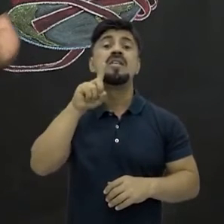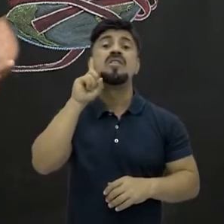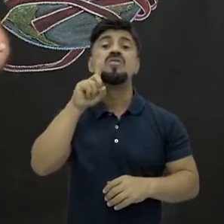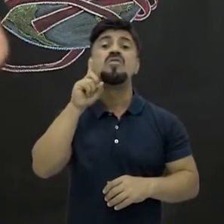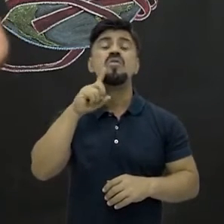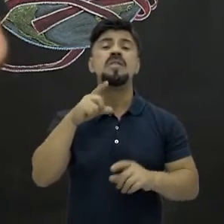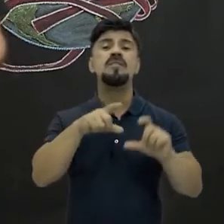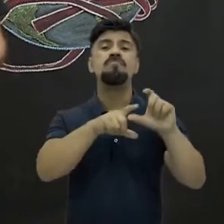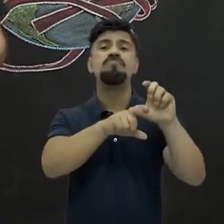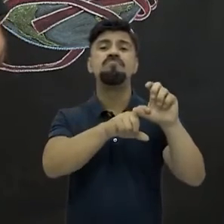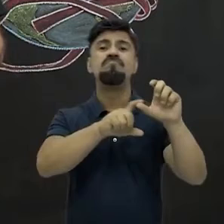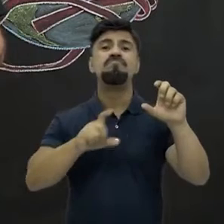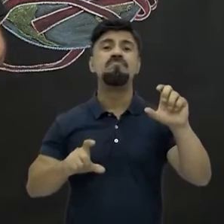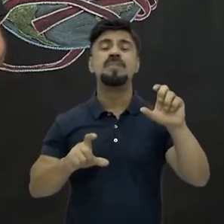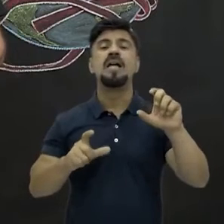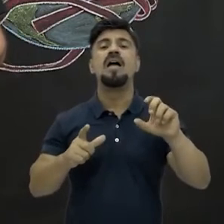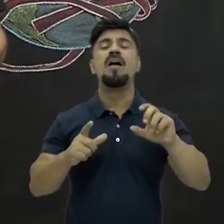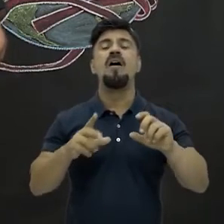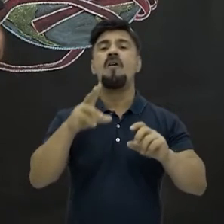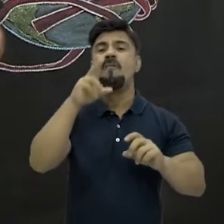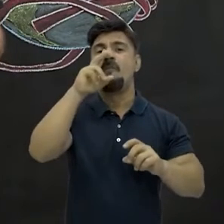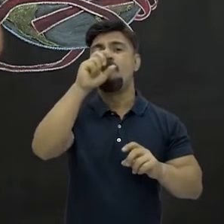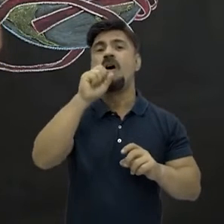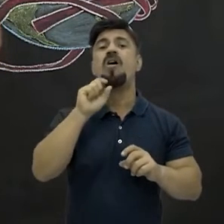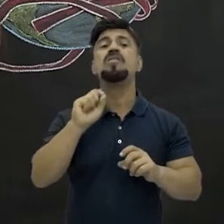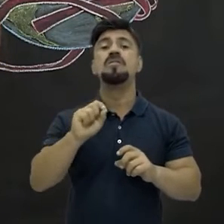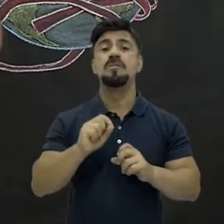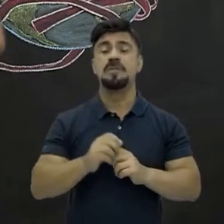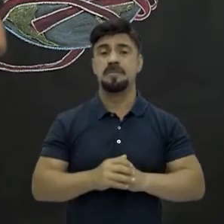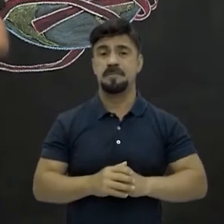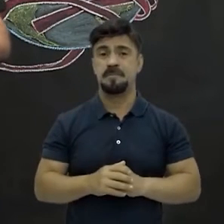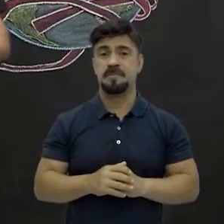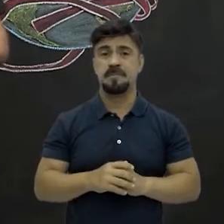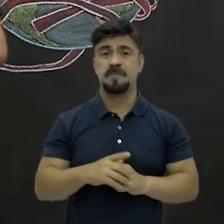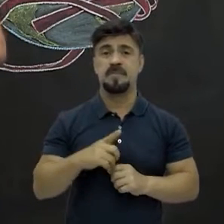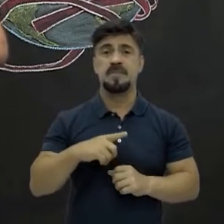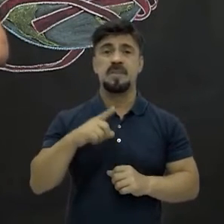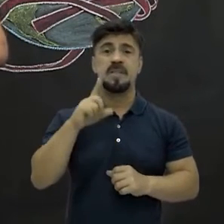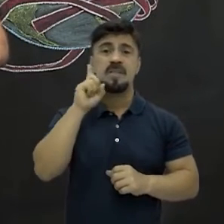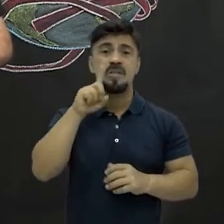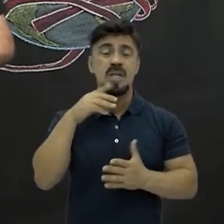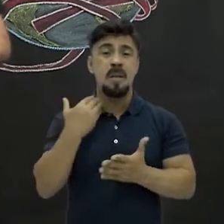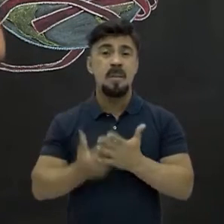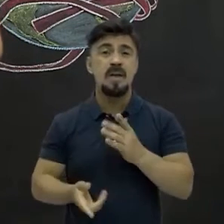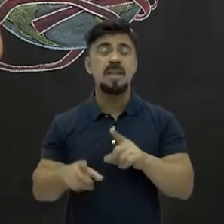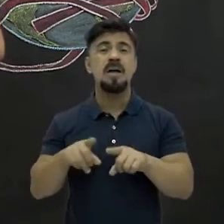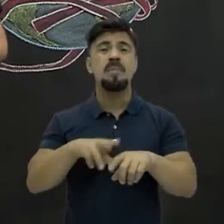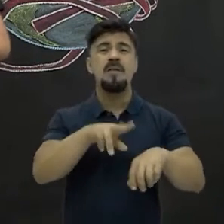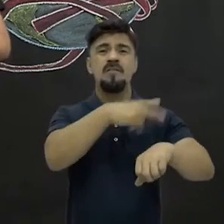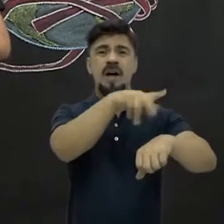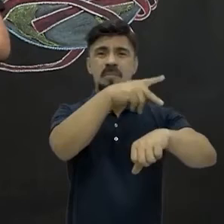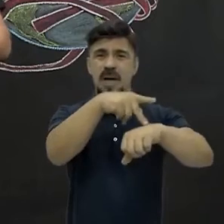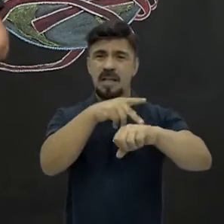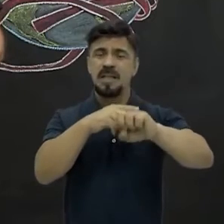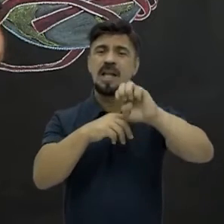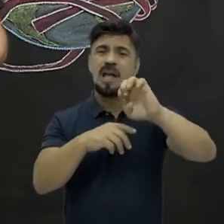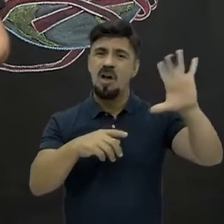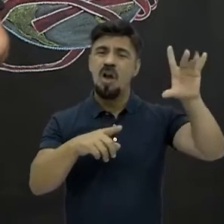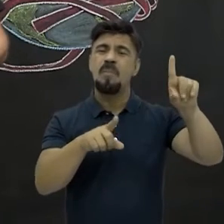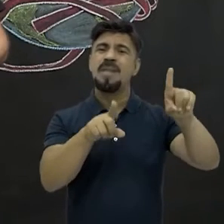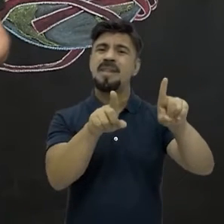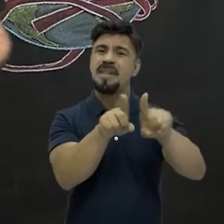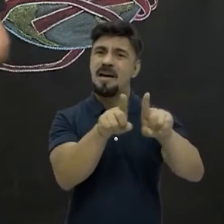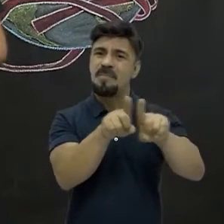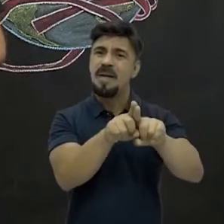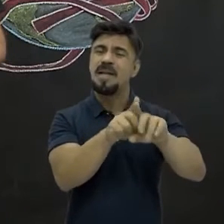de dependência estadunidense muito forte, que não só os Estados Unidos perdeu com isso, mas vários países da Europa e também na